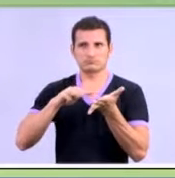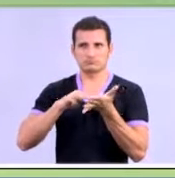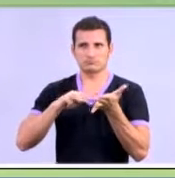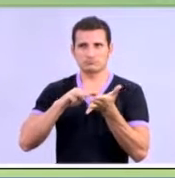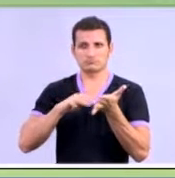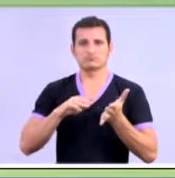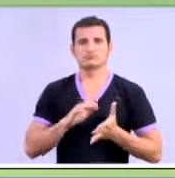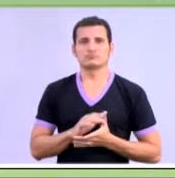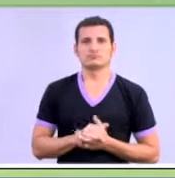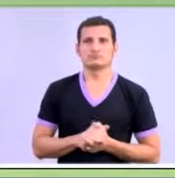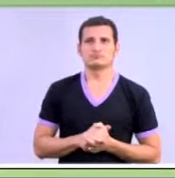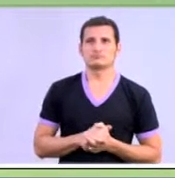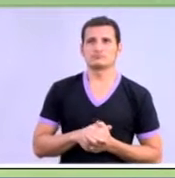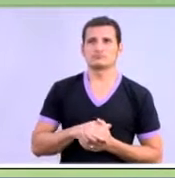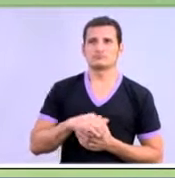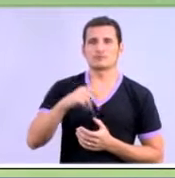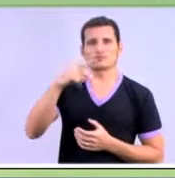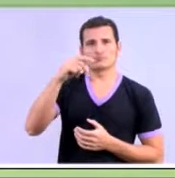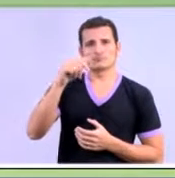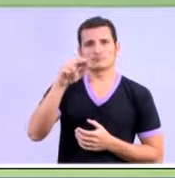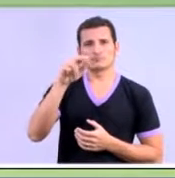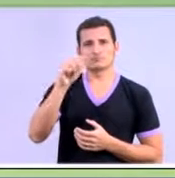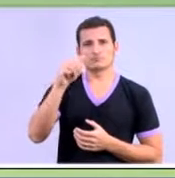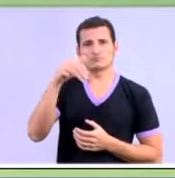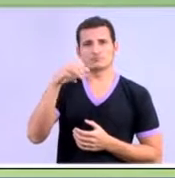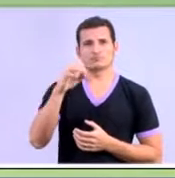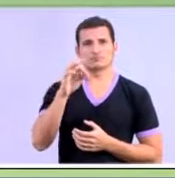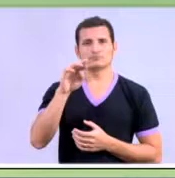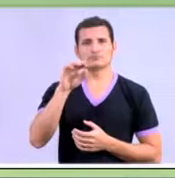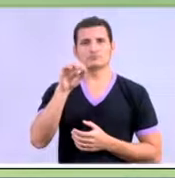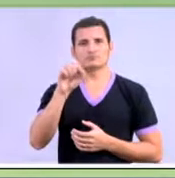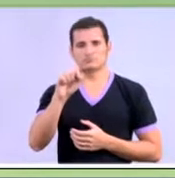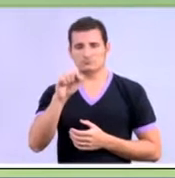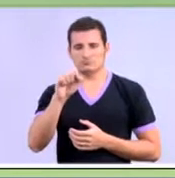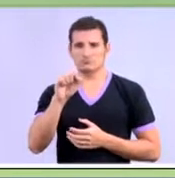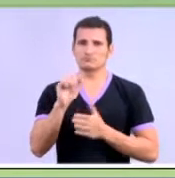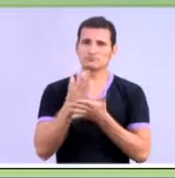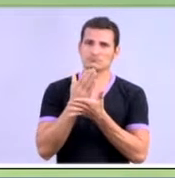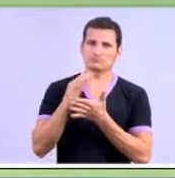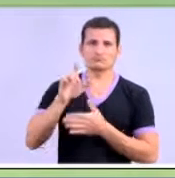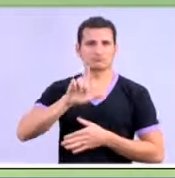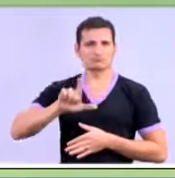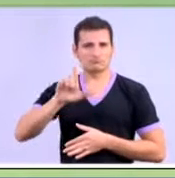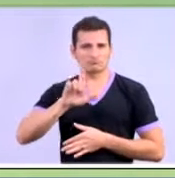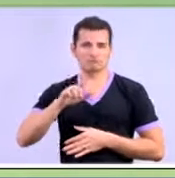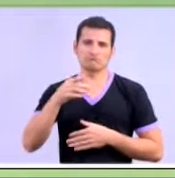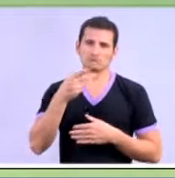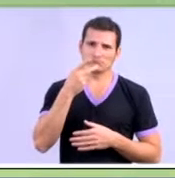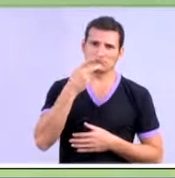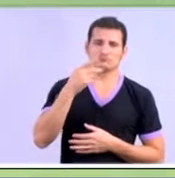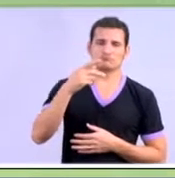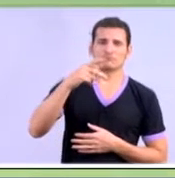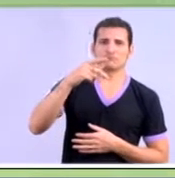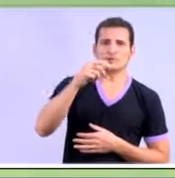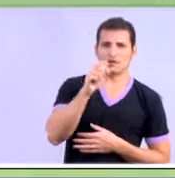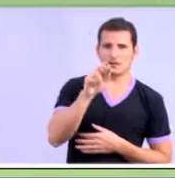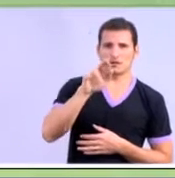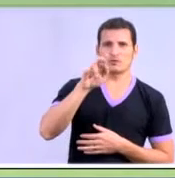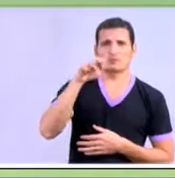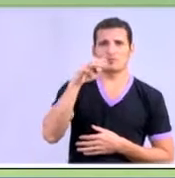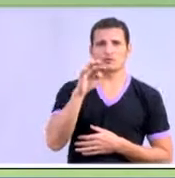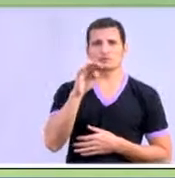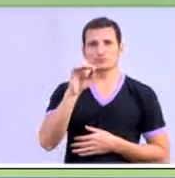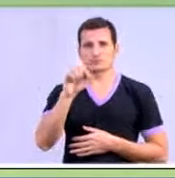chamar parâmetros também como argumentos. Algumas literaturas falam em parâmetros, outras literaturas falam em argumentos.